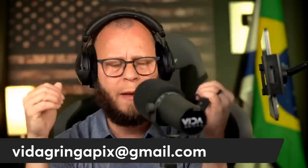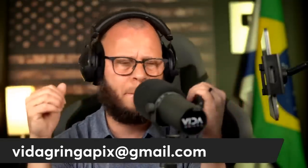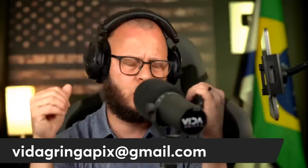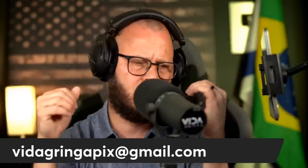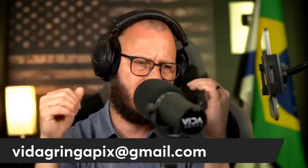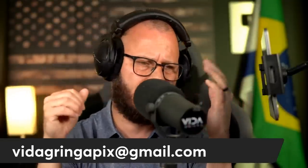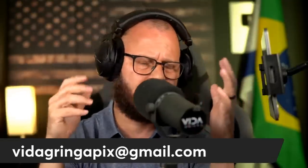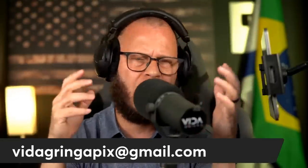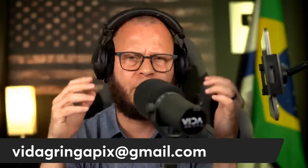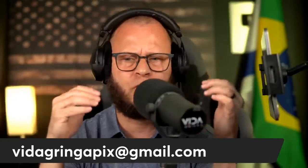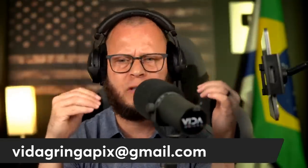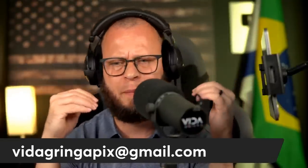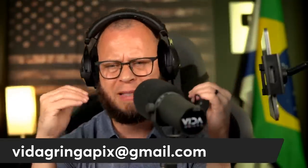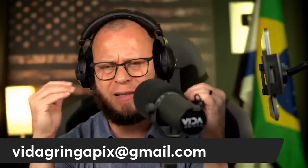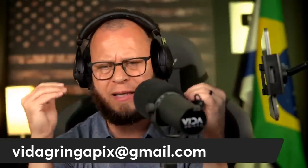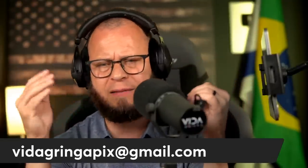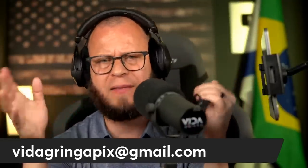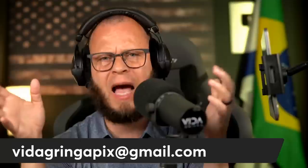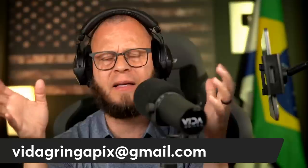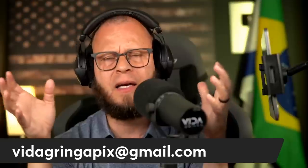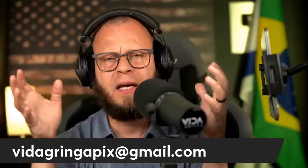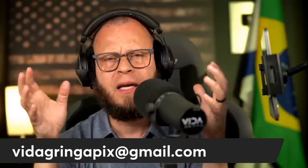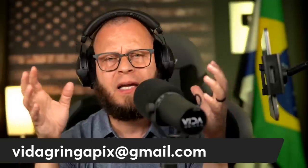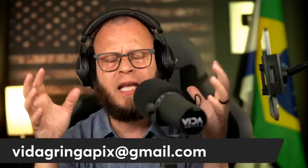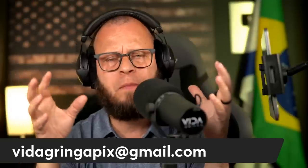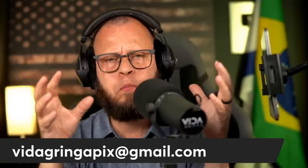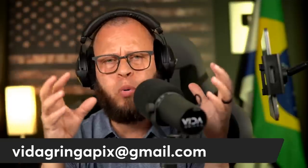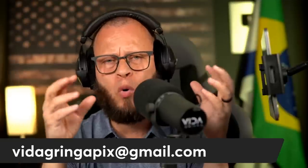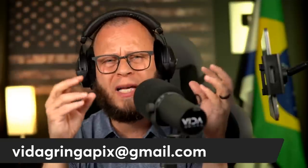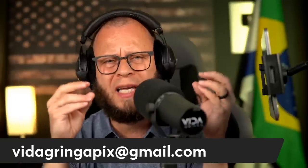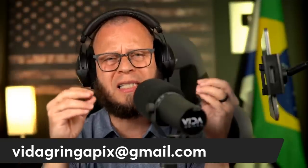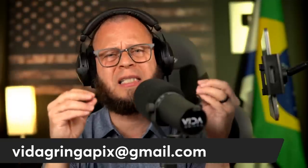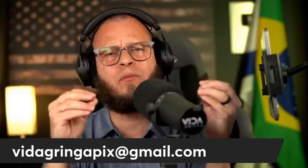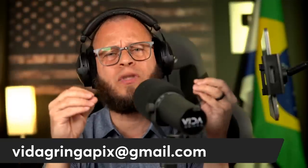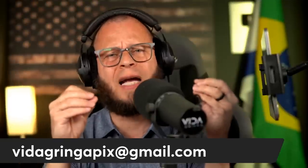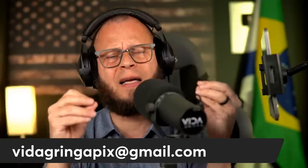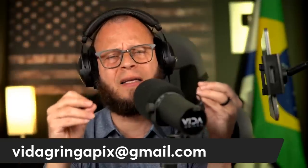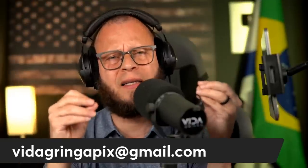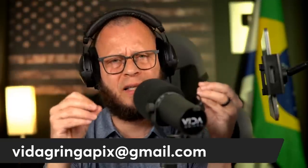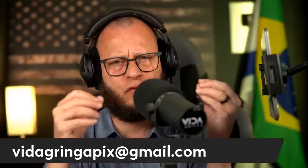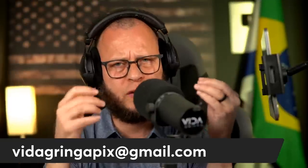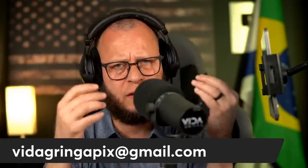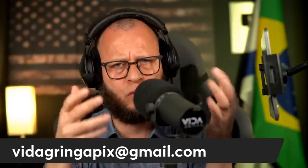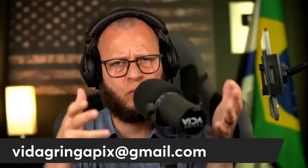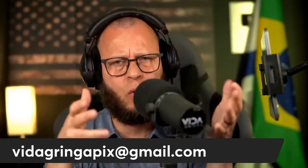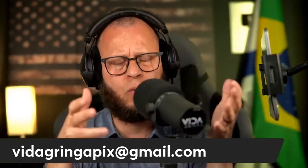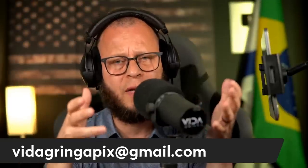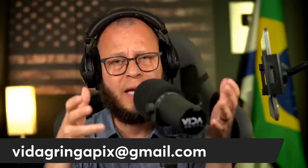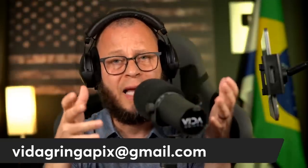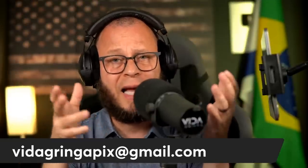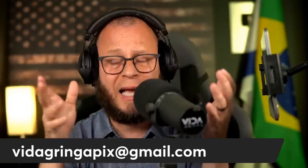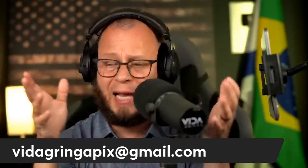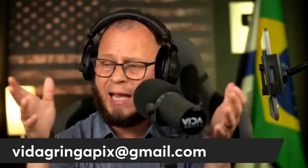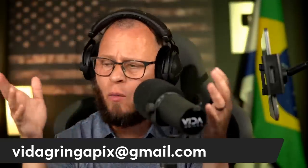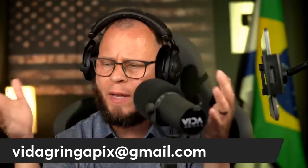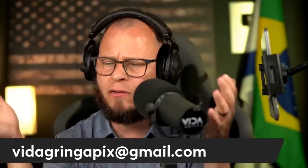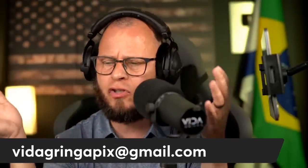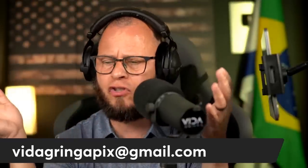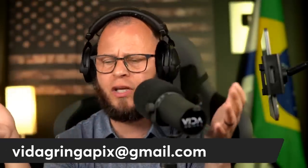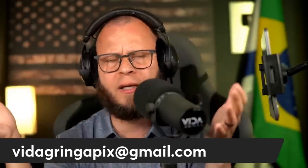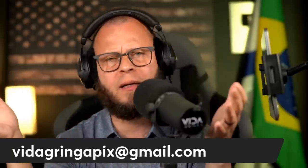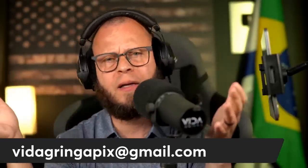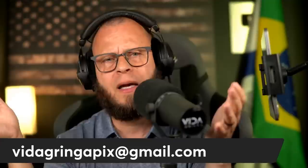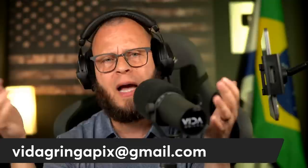é para o secretários é para secretária e pouquíssimo da grana que você doou realmente